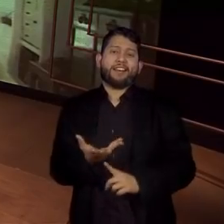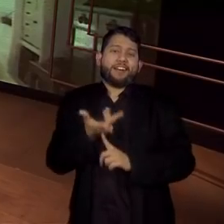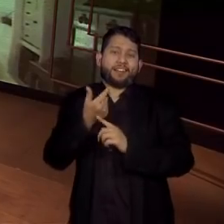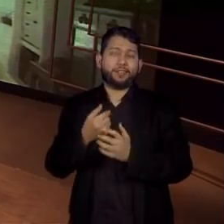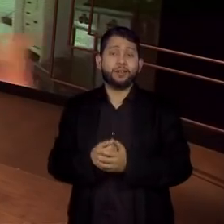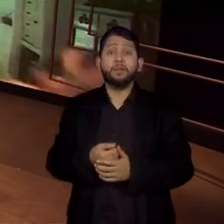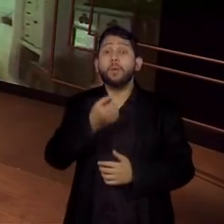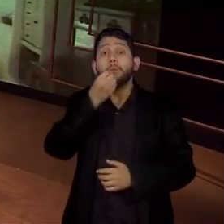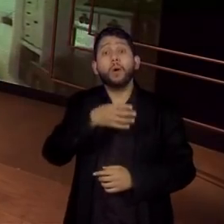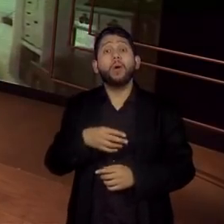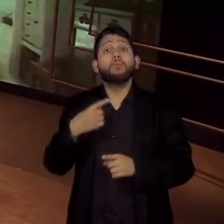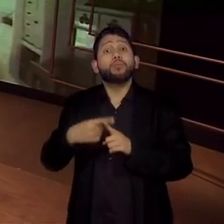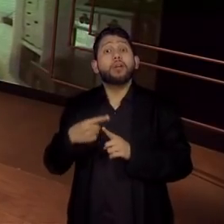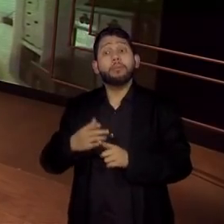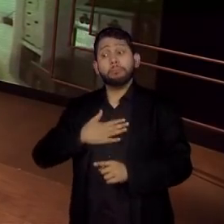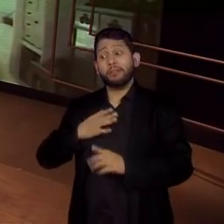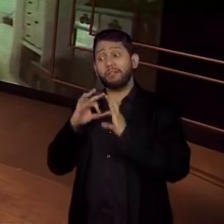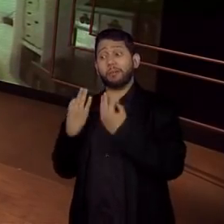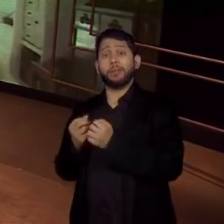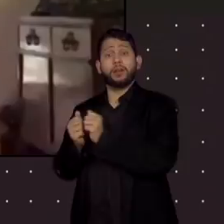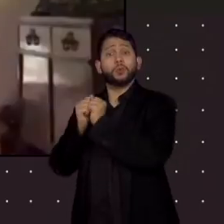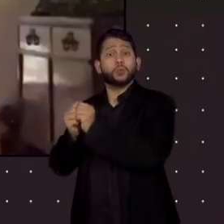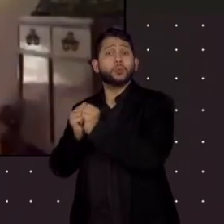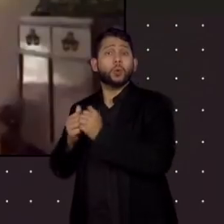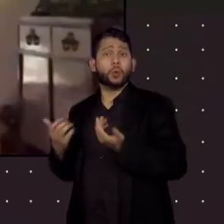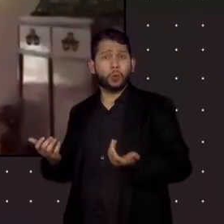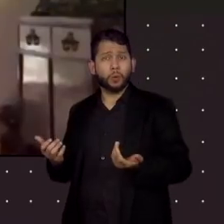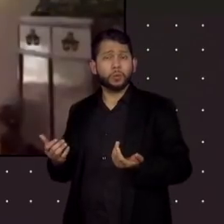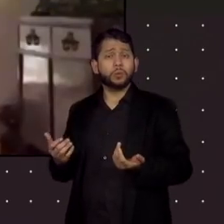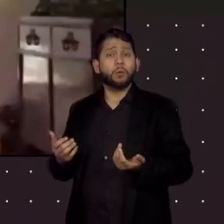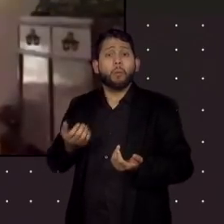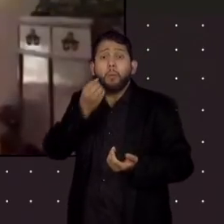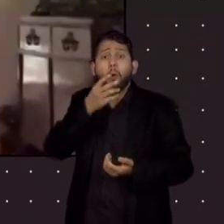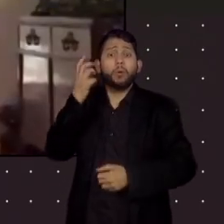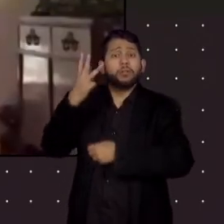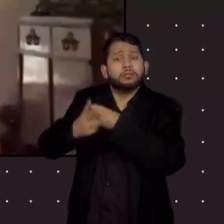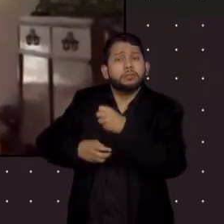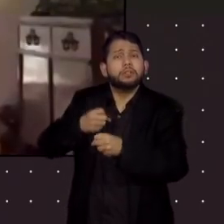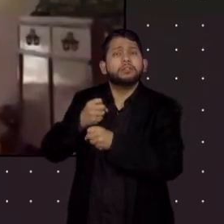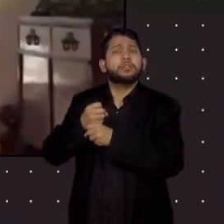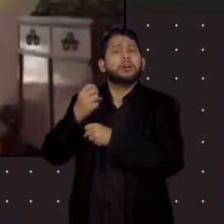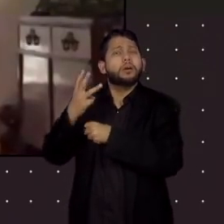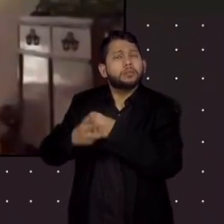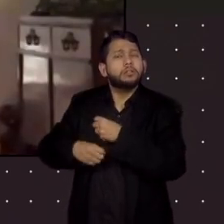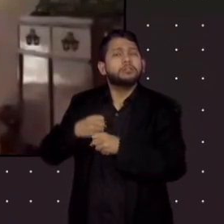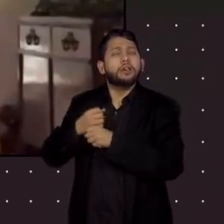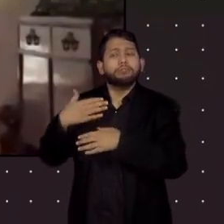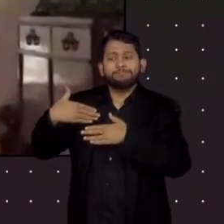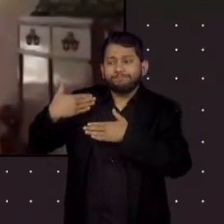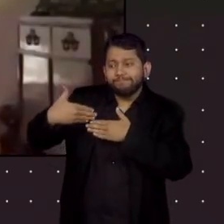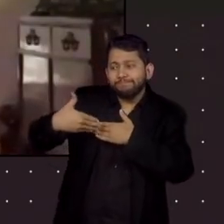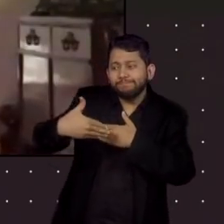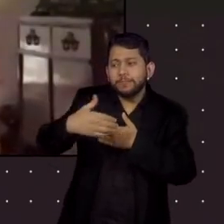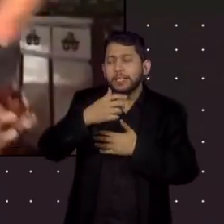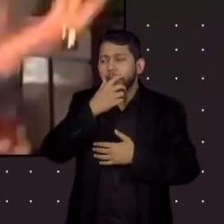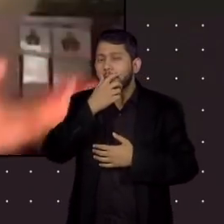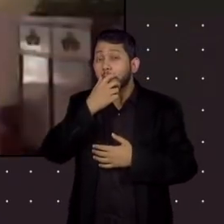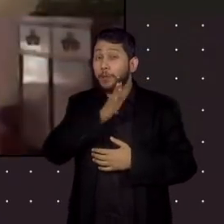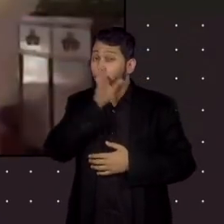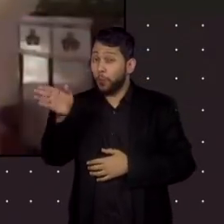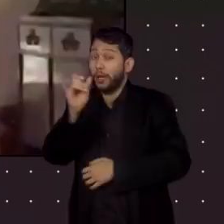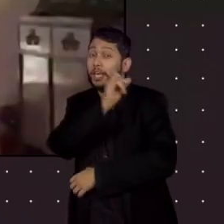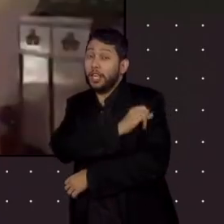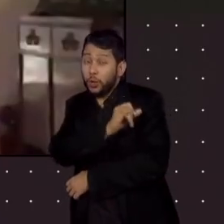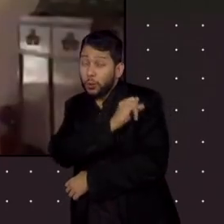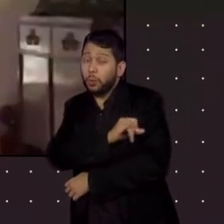porque eu estava com a minha família praticamente, nós ficávamos juntos durante todo o período que fizemos a temporada no Rio, em